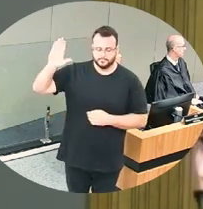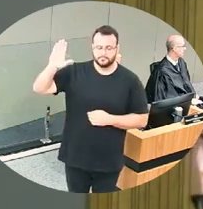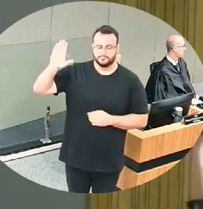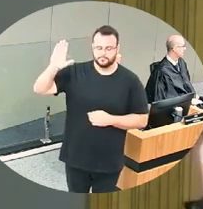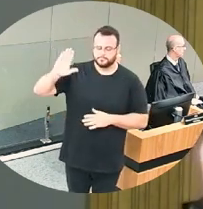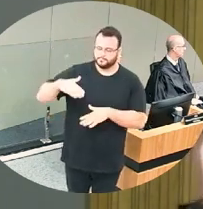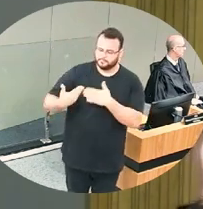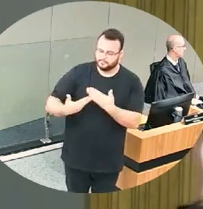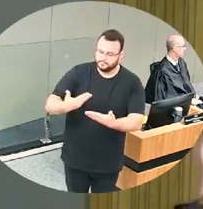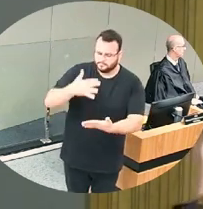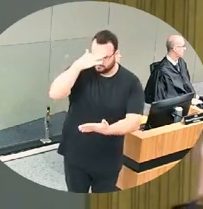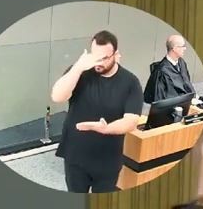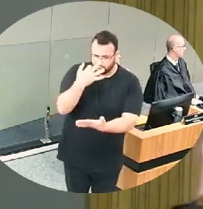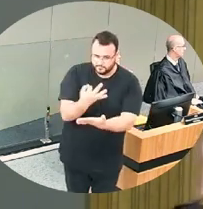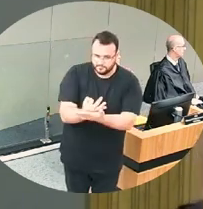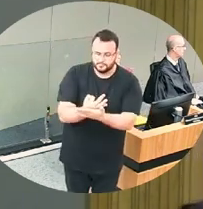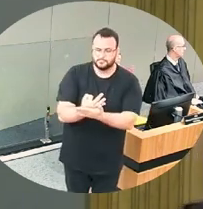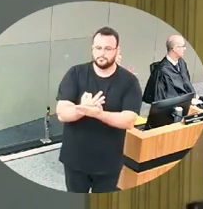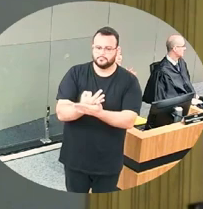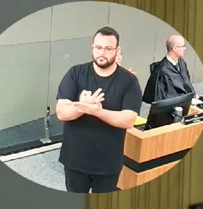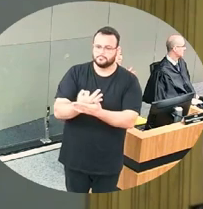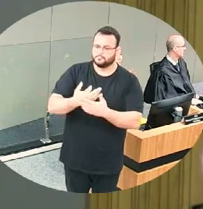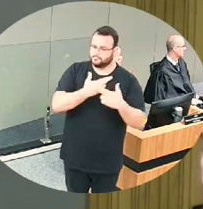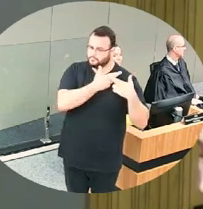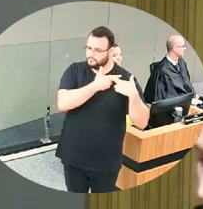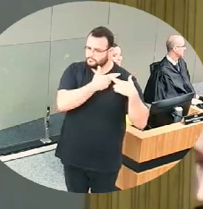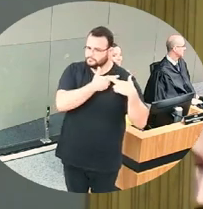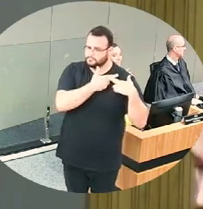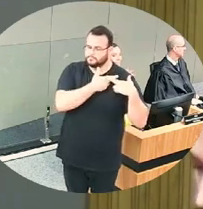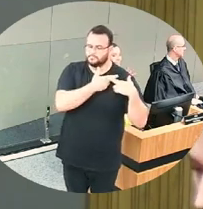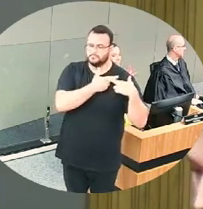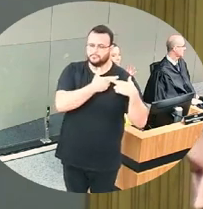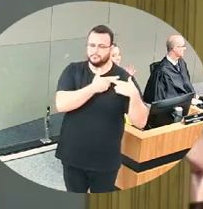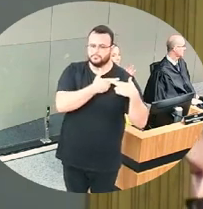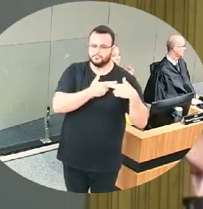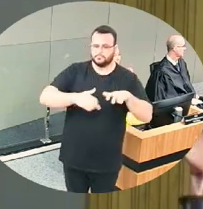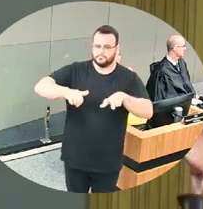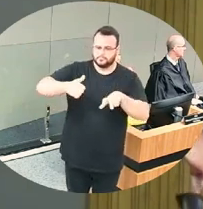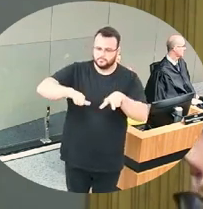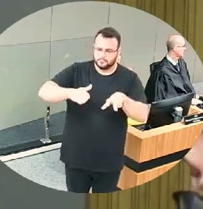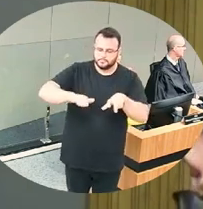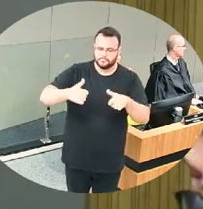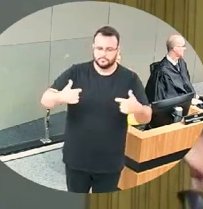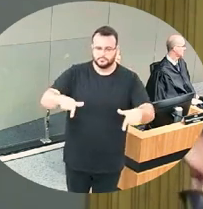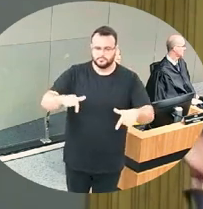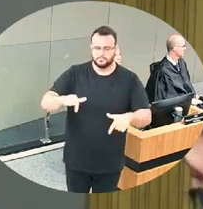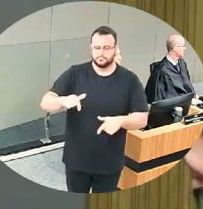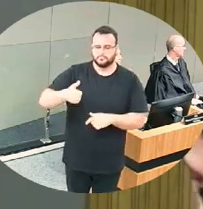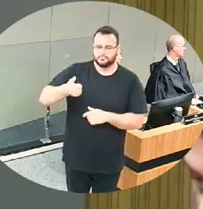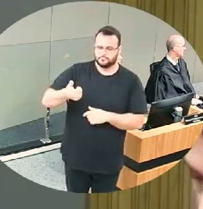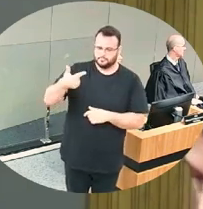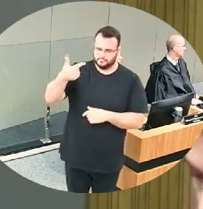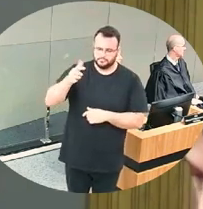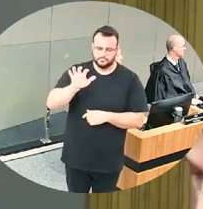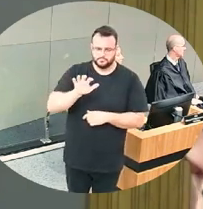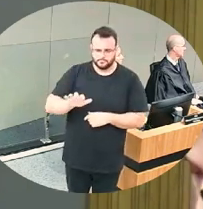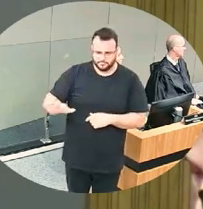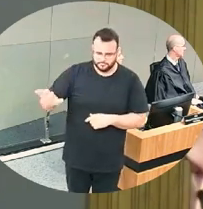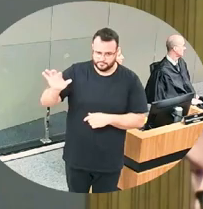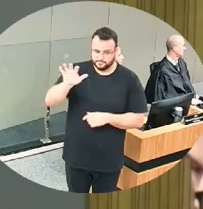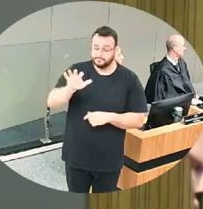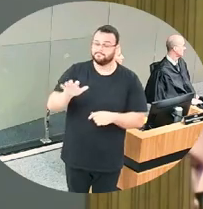desempenhar bem e fielmente os deveres do cargo de corregedor regional do Tribunal Regional do Trabalho da 12ª